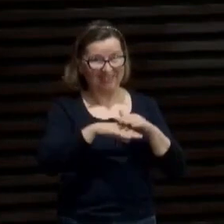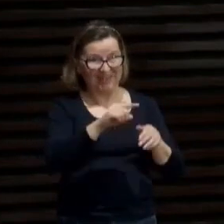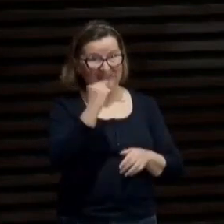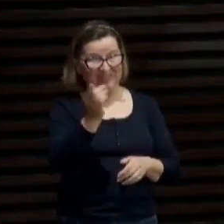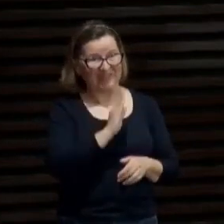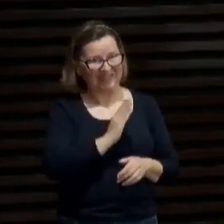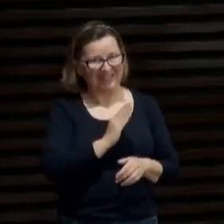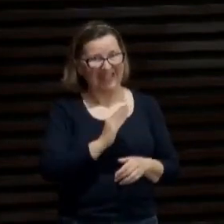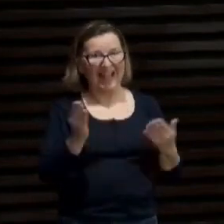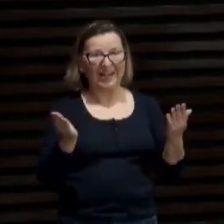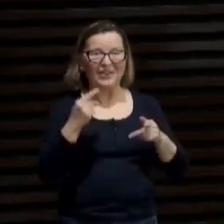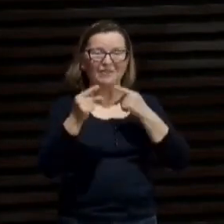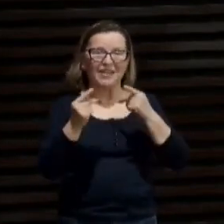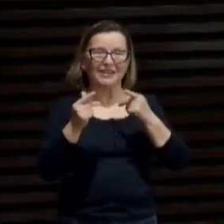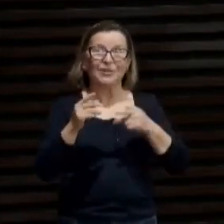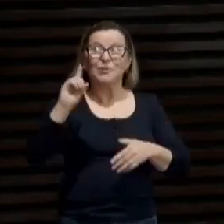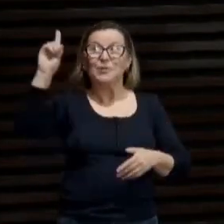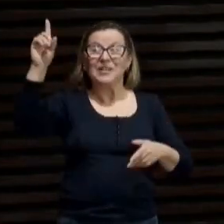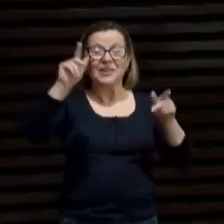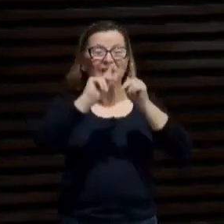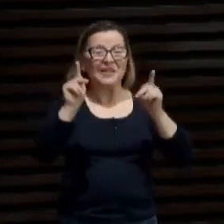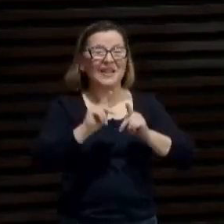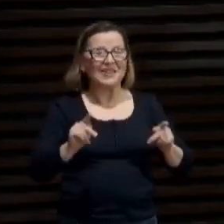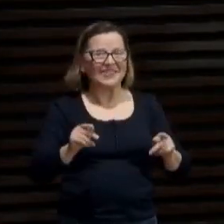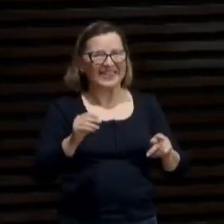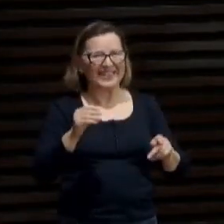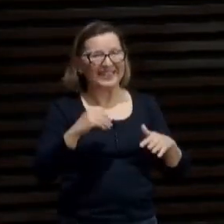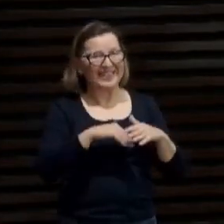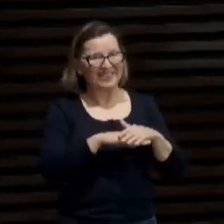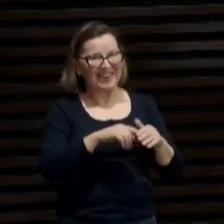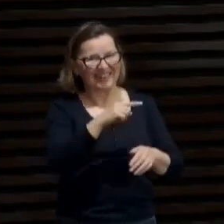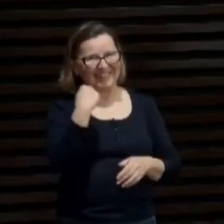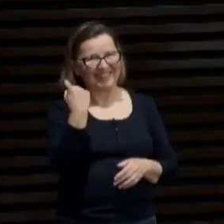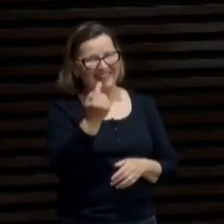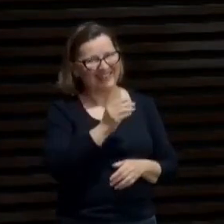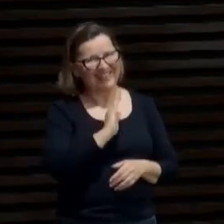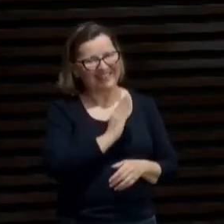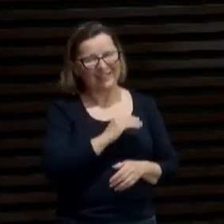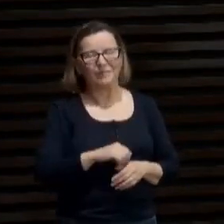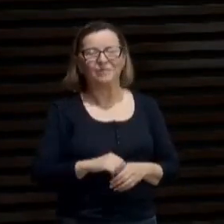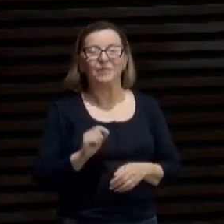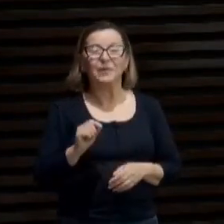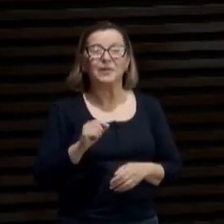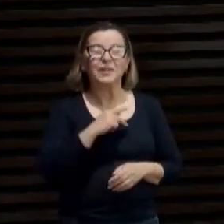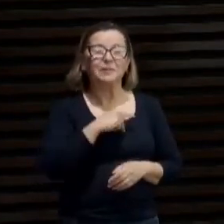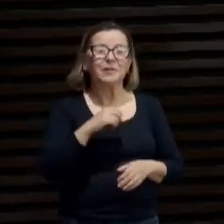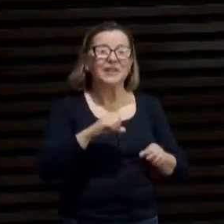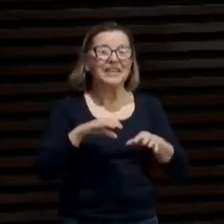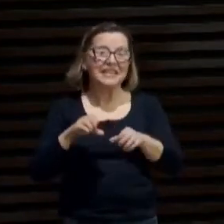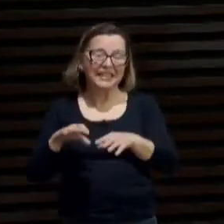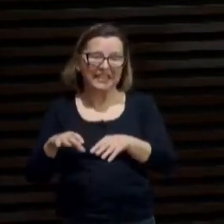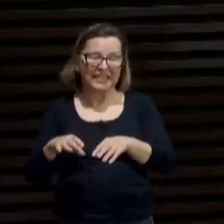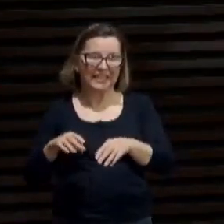do que a paz de Deus, é o próprio Deus da paz, guardará o nosso coração. O que Paulo está ensinando aqui, meus amados, é que nós devemos, assim como o